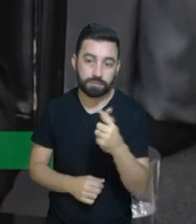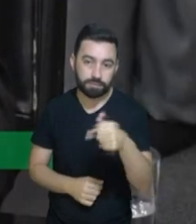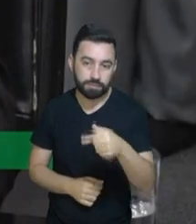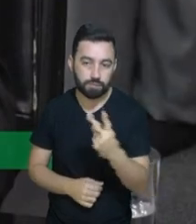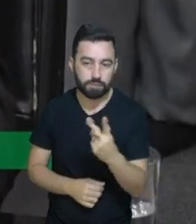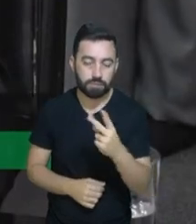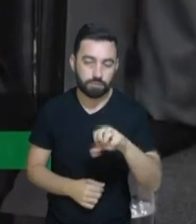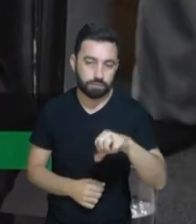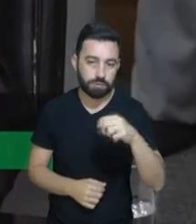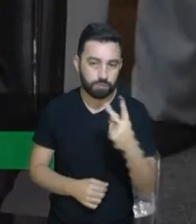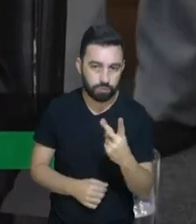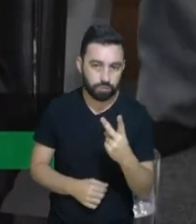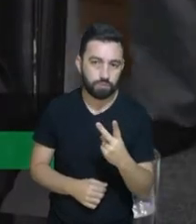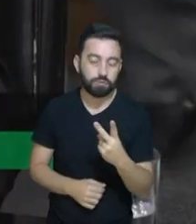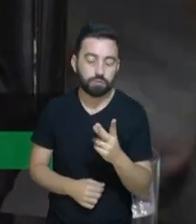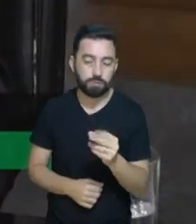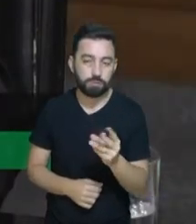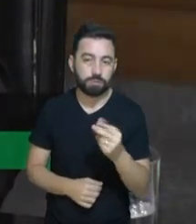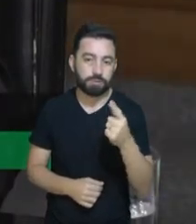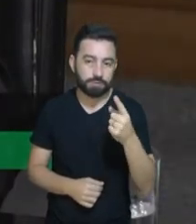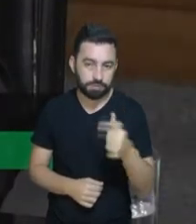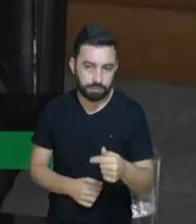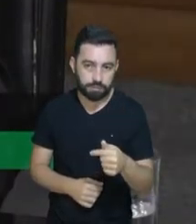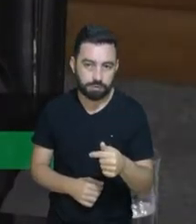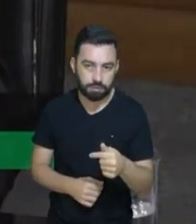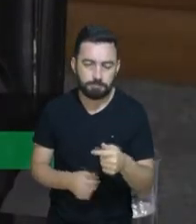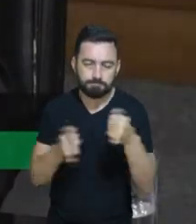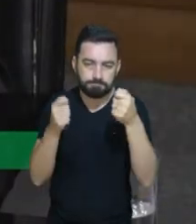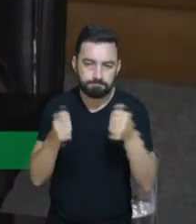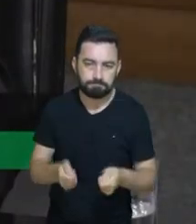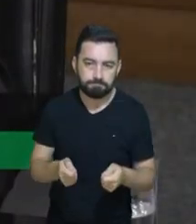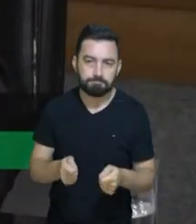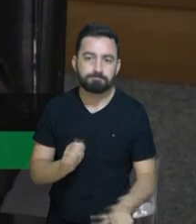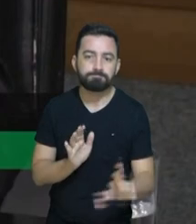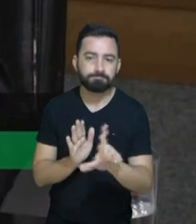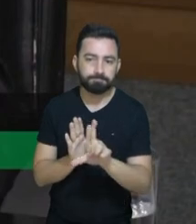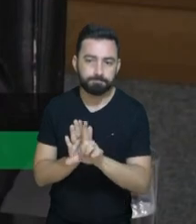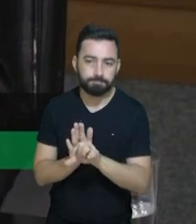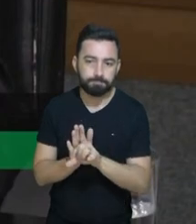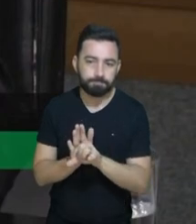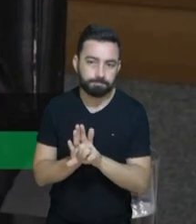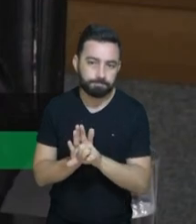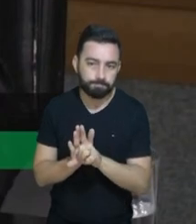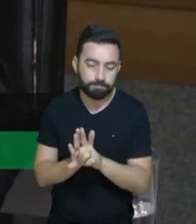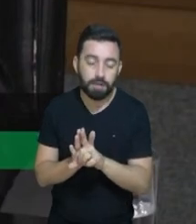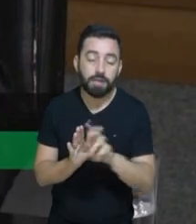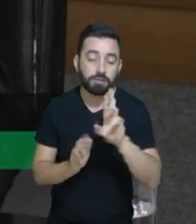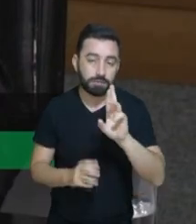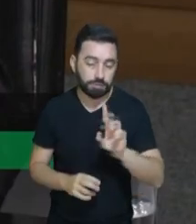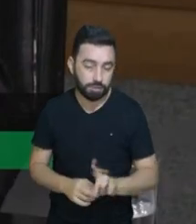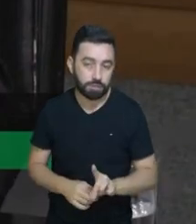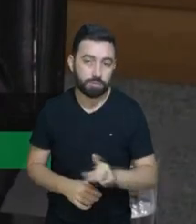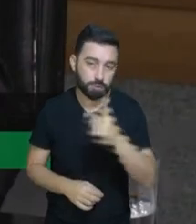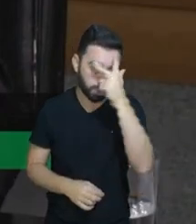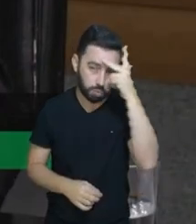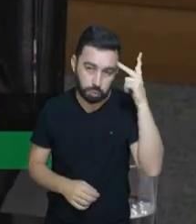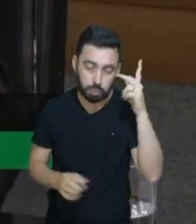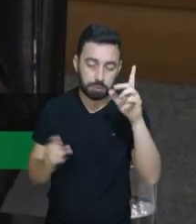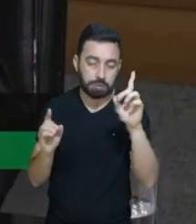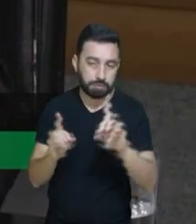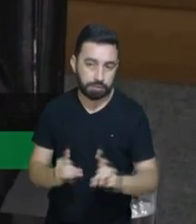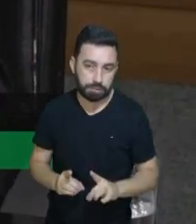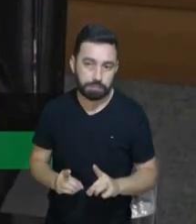17292 de 2017 que consolida a legislação que dispõe sobre os direitos das pessoas com